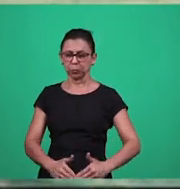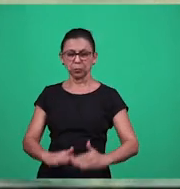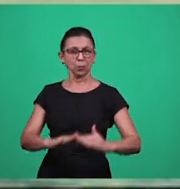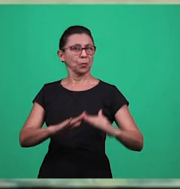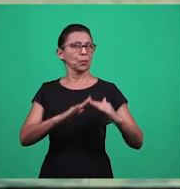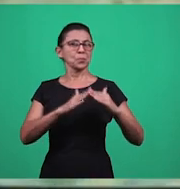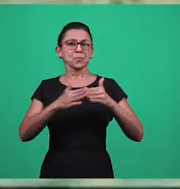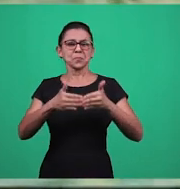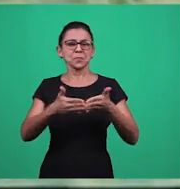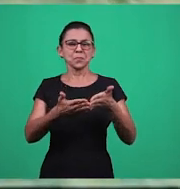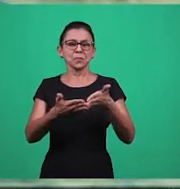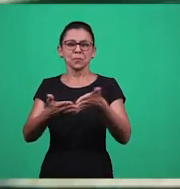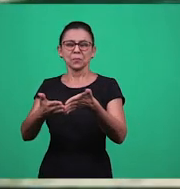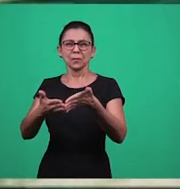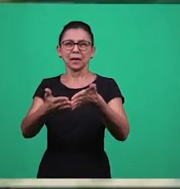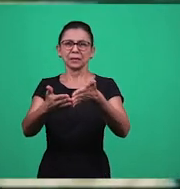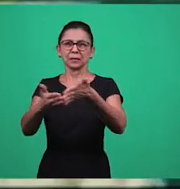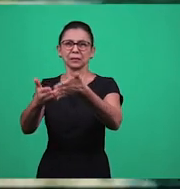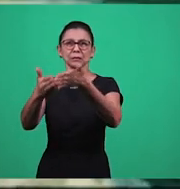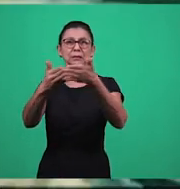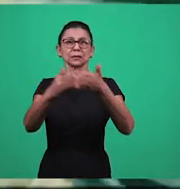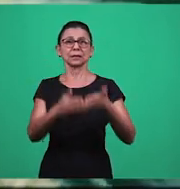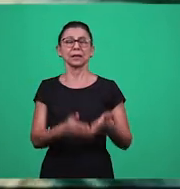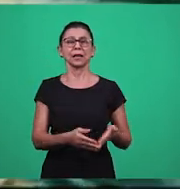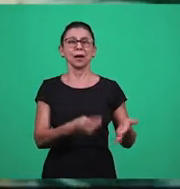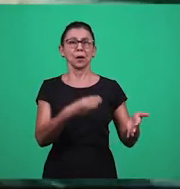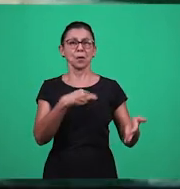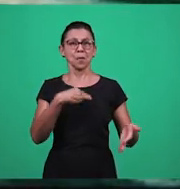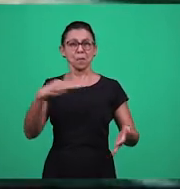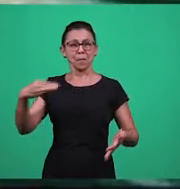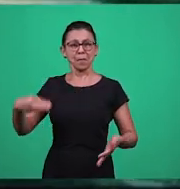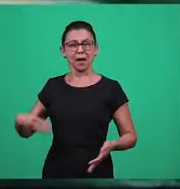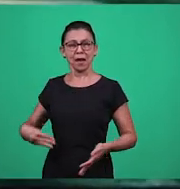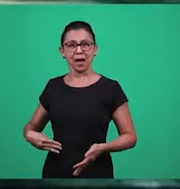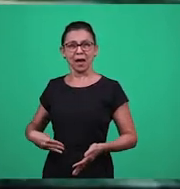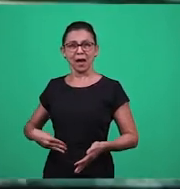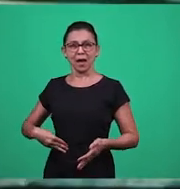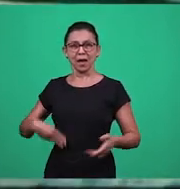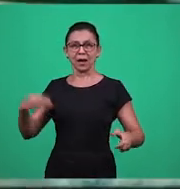a naufragar, que leva o mestre do